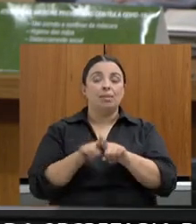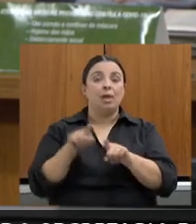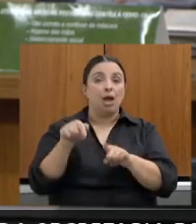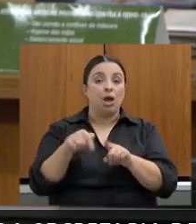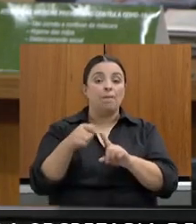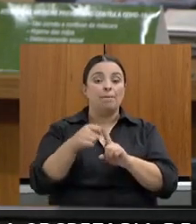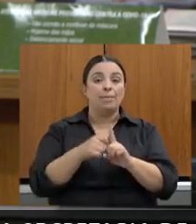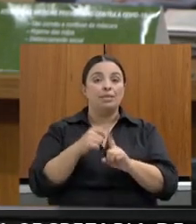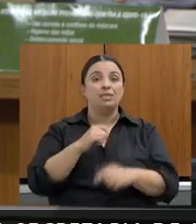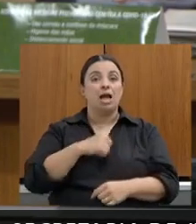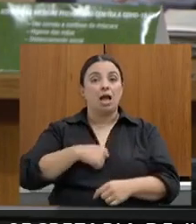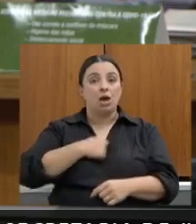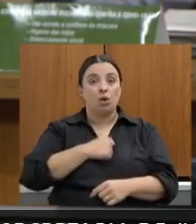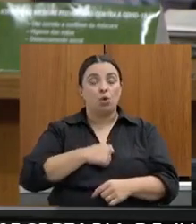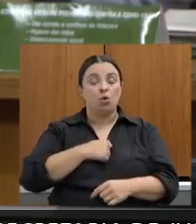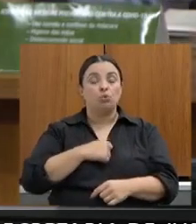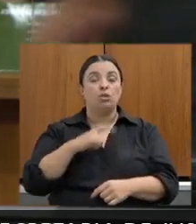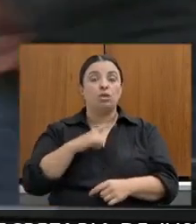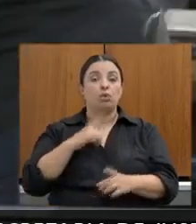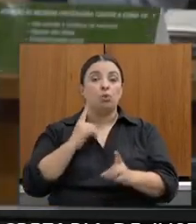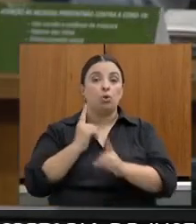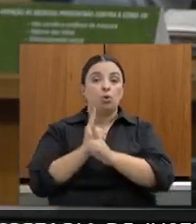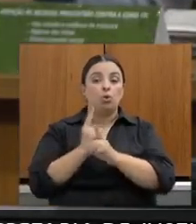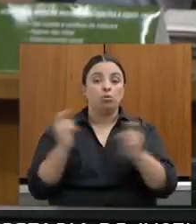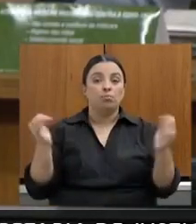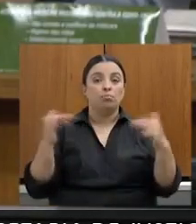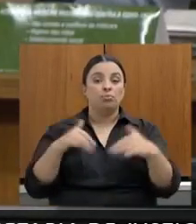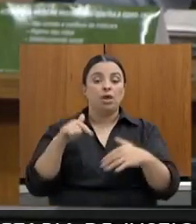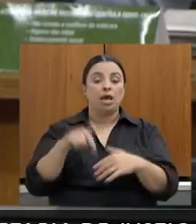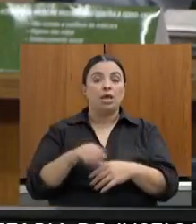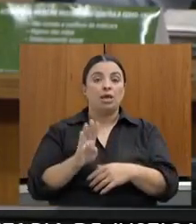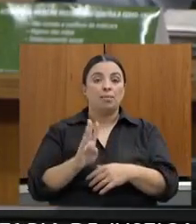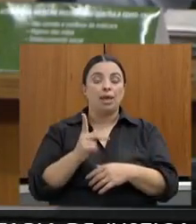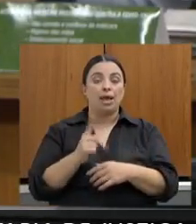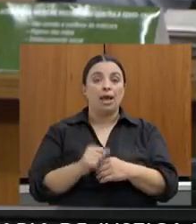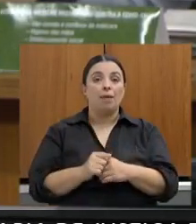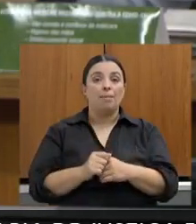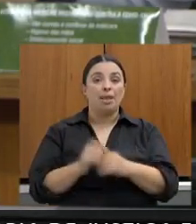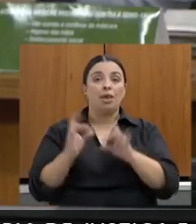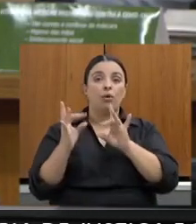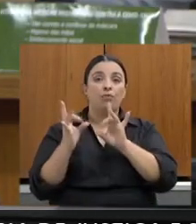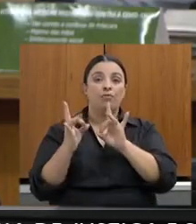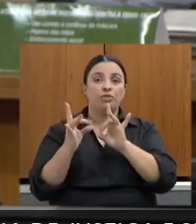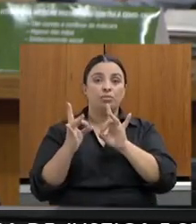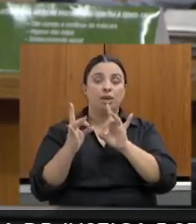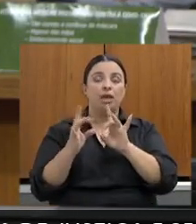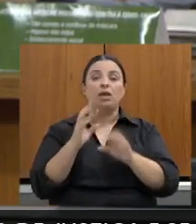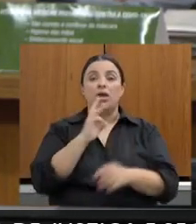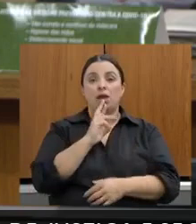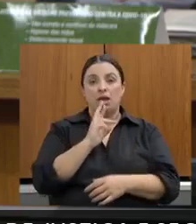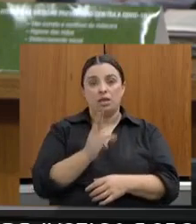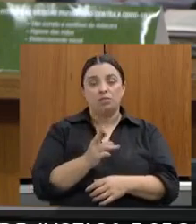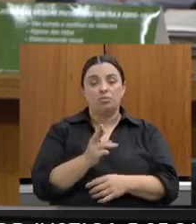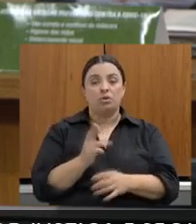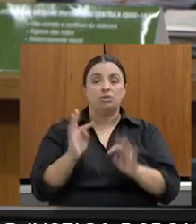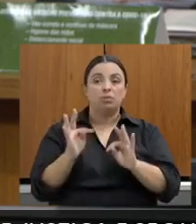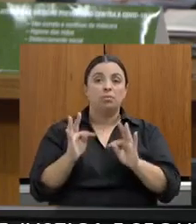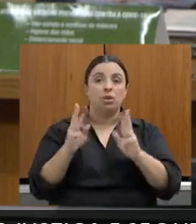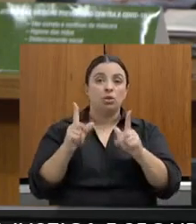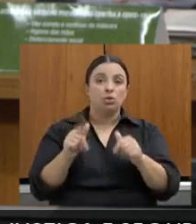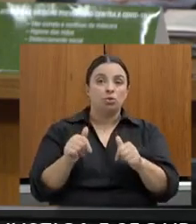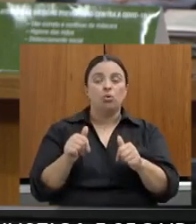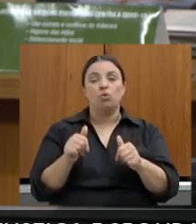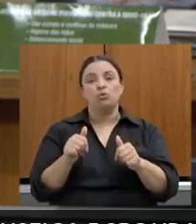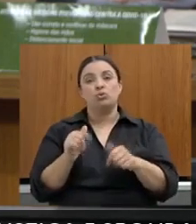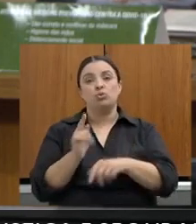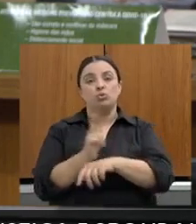teremos um encontro aqui em Belo Horizonte para gente dar o feedback o resultado para todos esses nossos